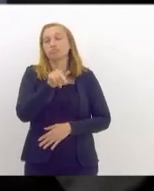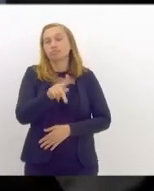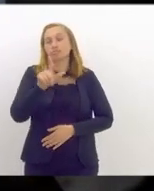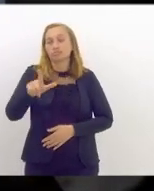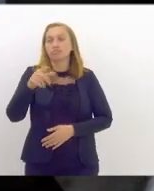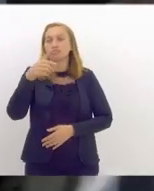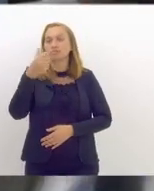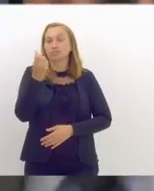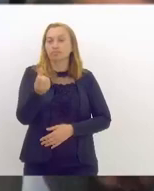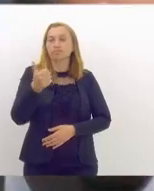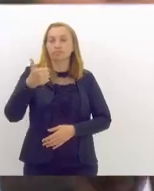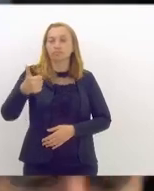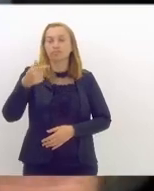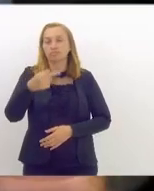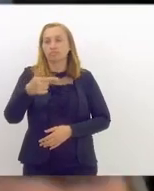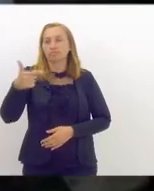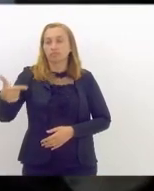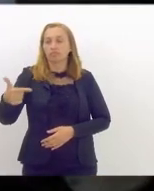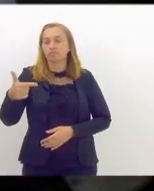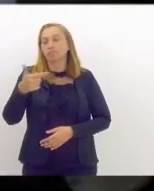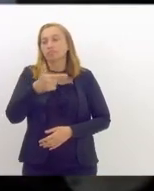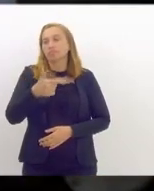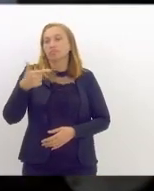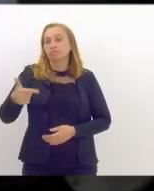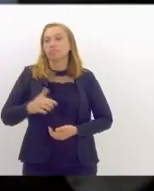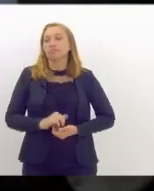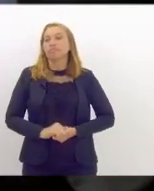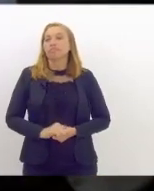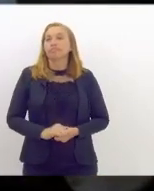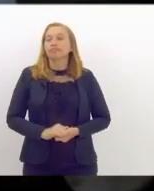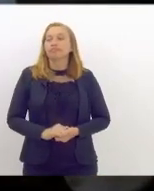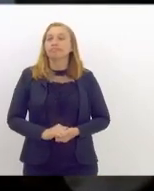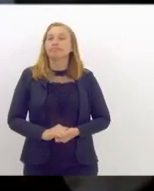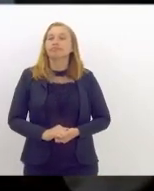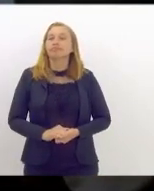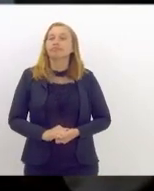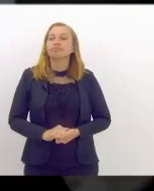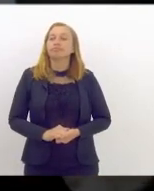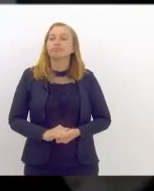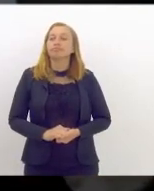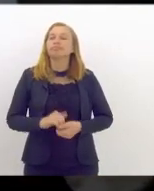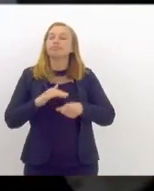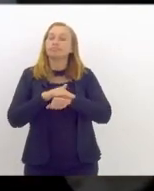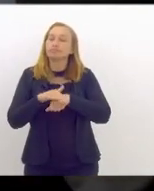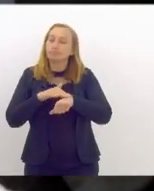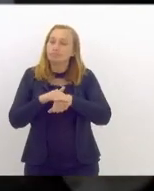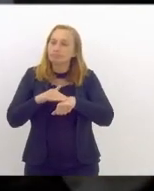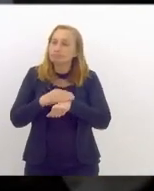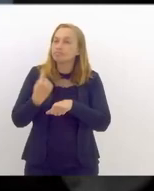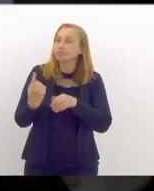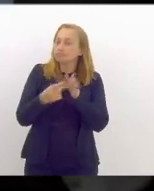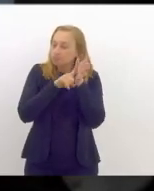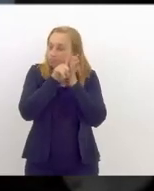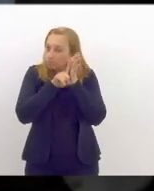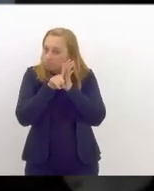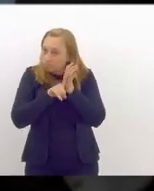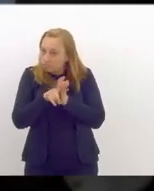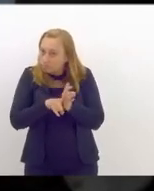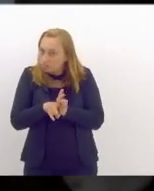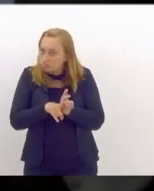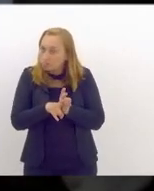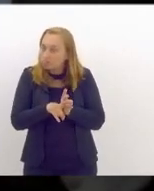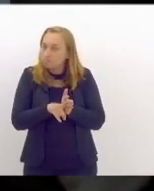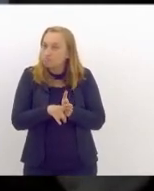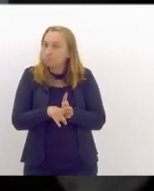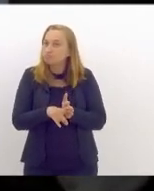pl6171 de 2022 para que possamos conversar analisar E aí